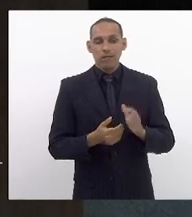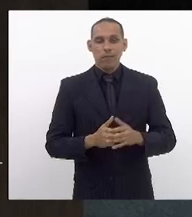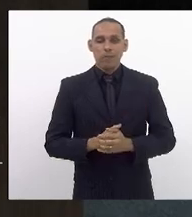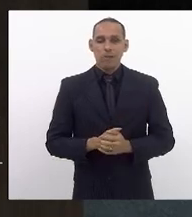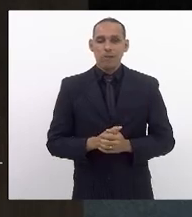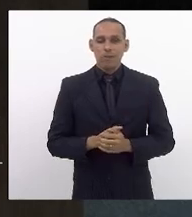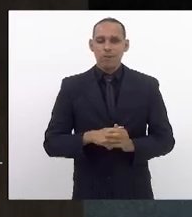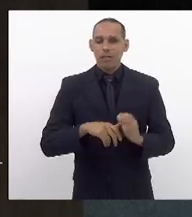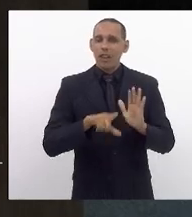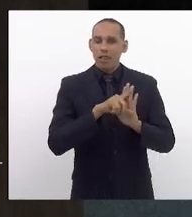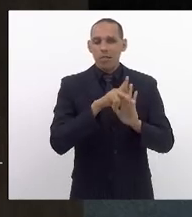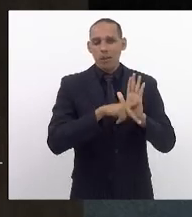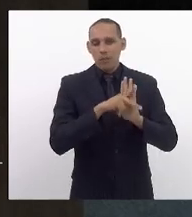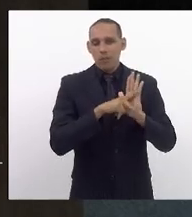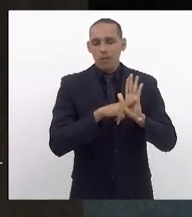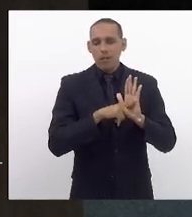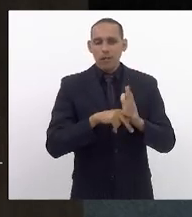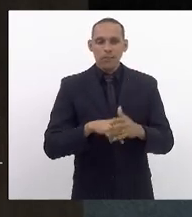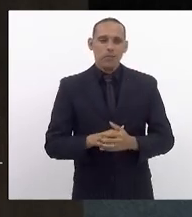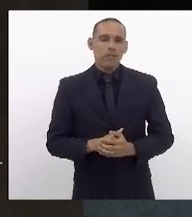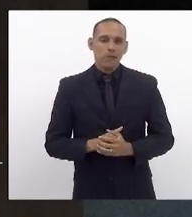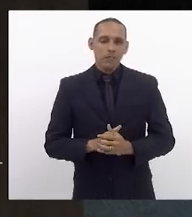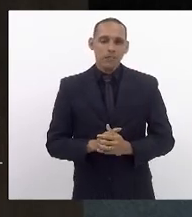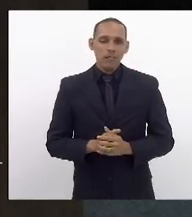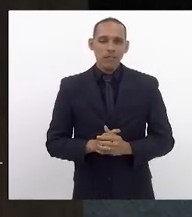este projeto de lei